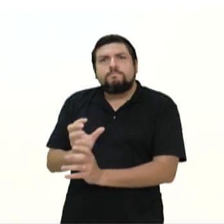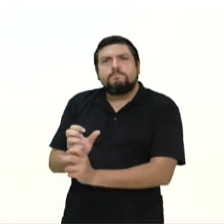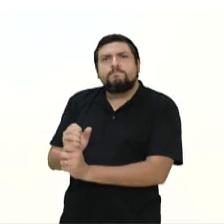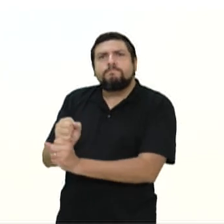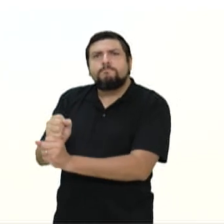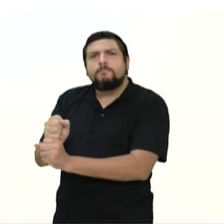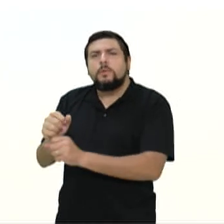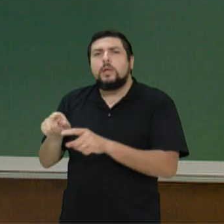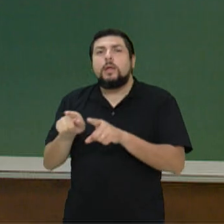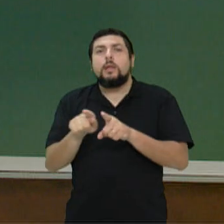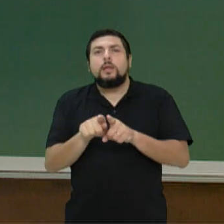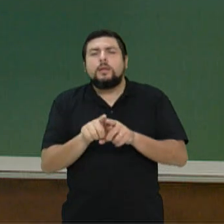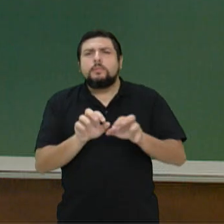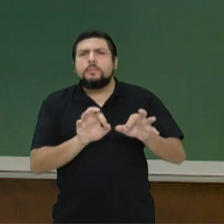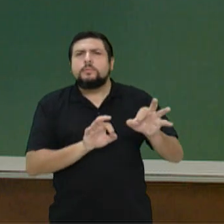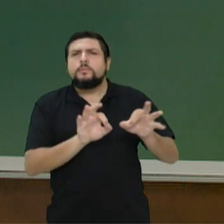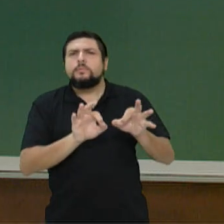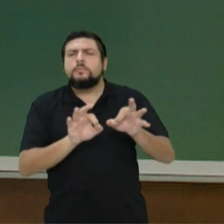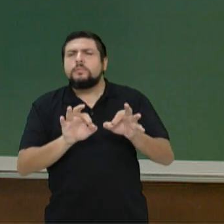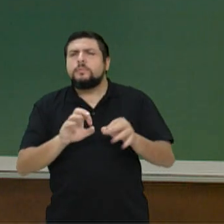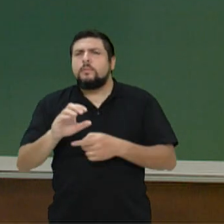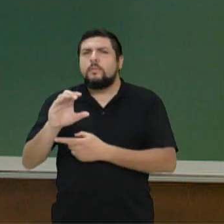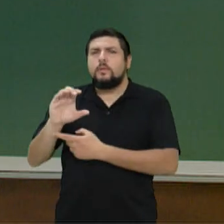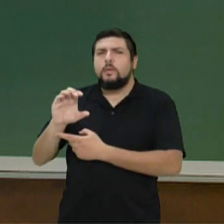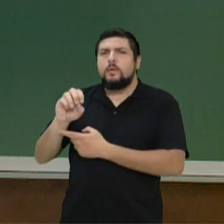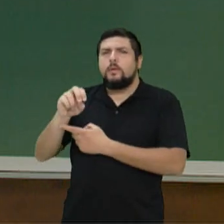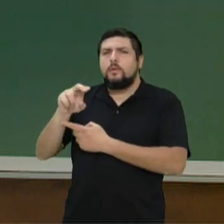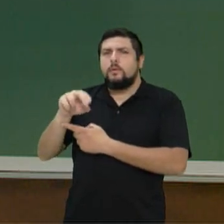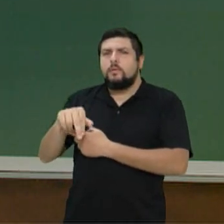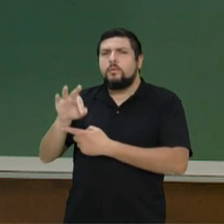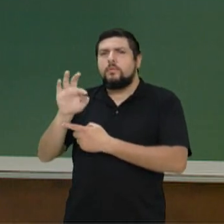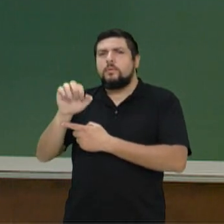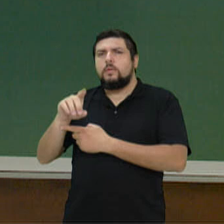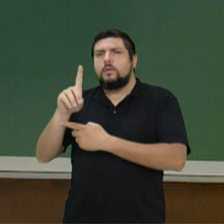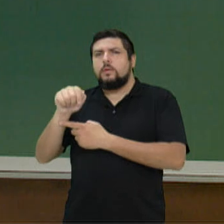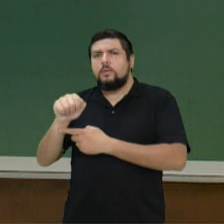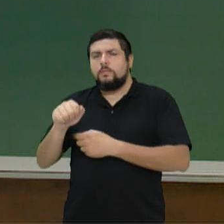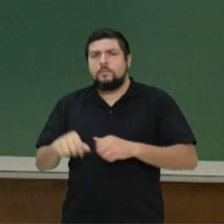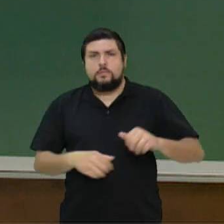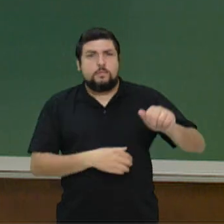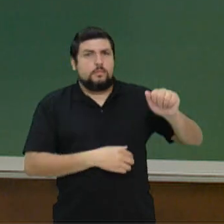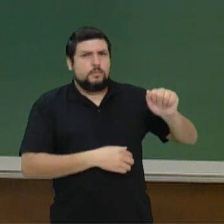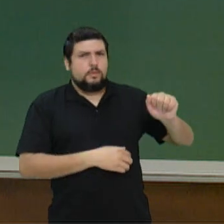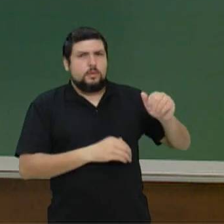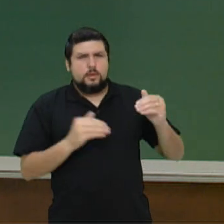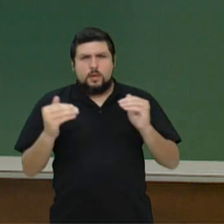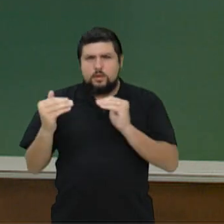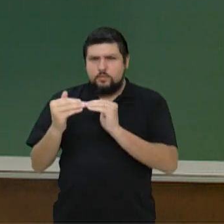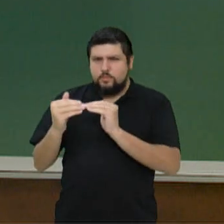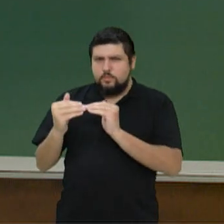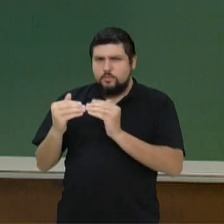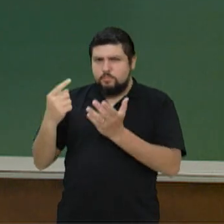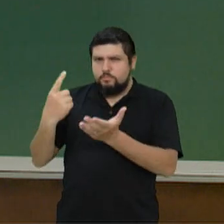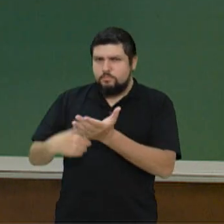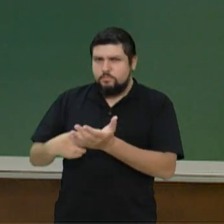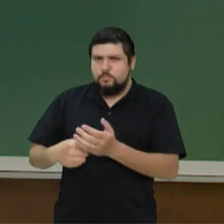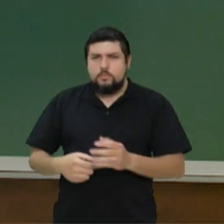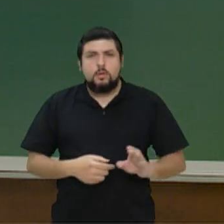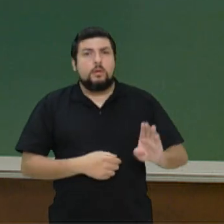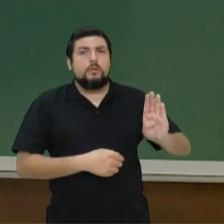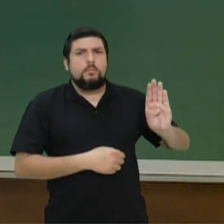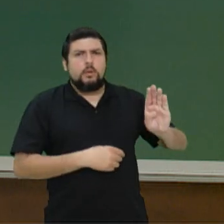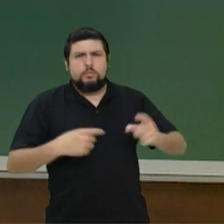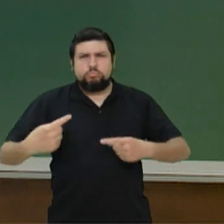desse contexto. O que significa? Letra A, acordo, pacto. Letra B,